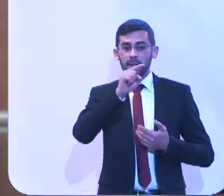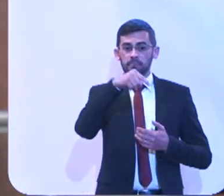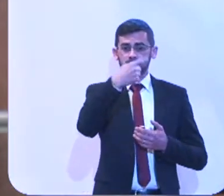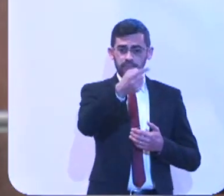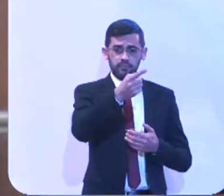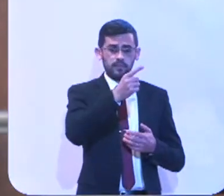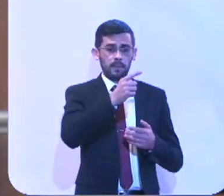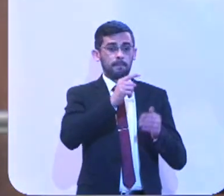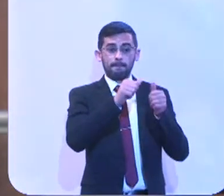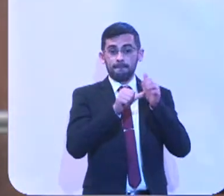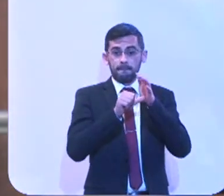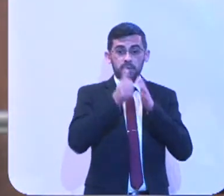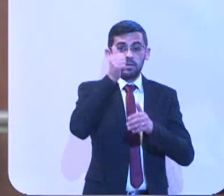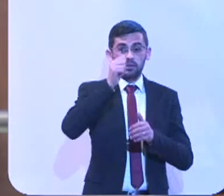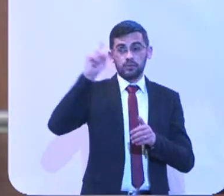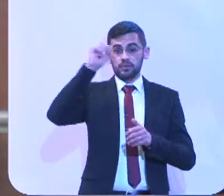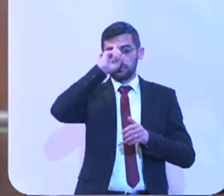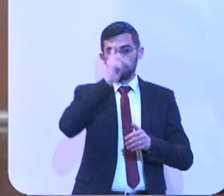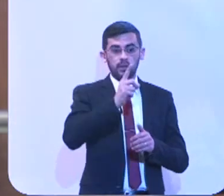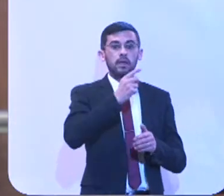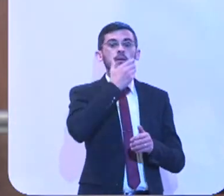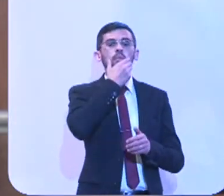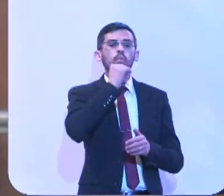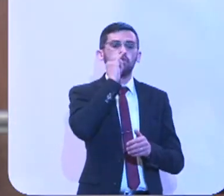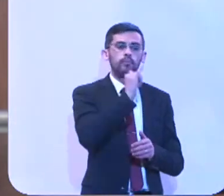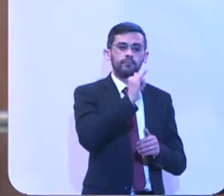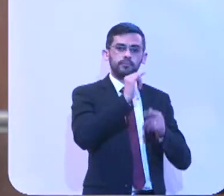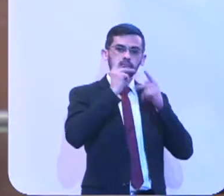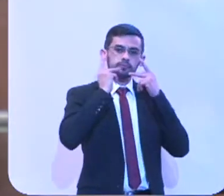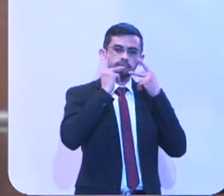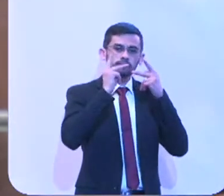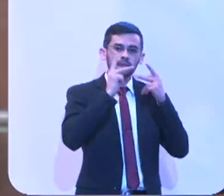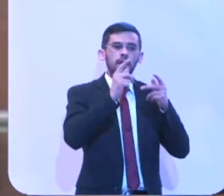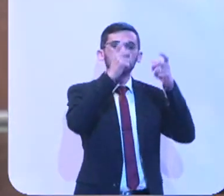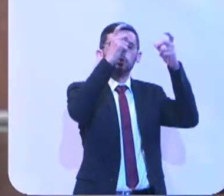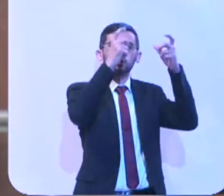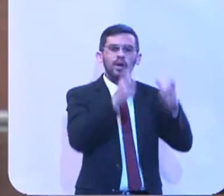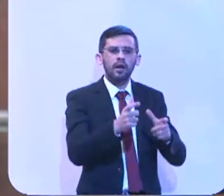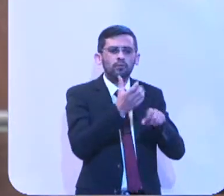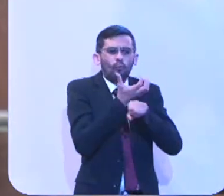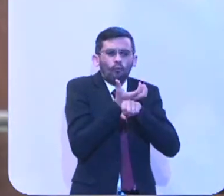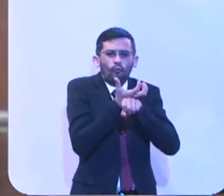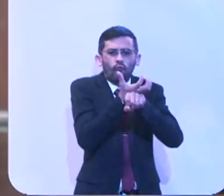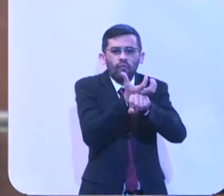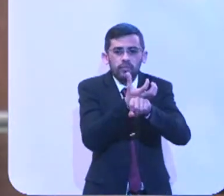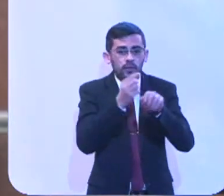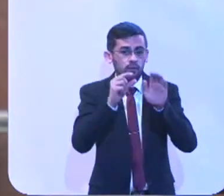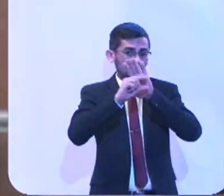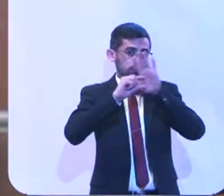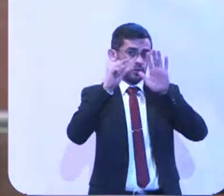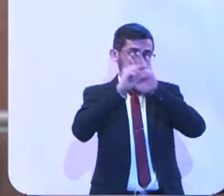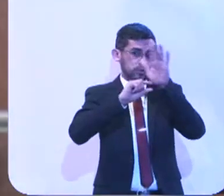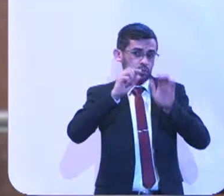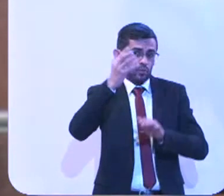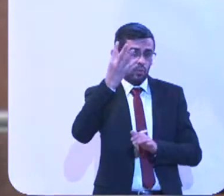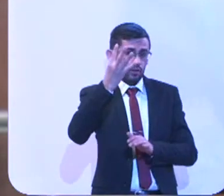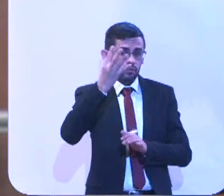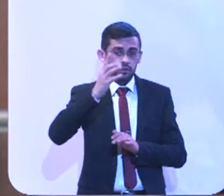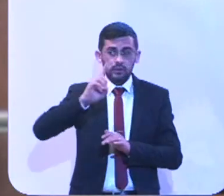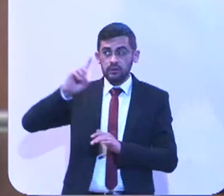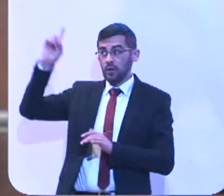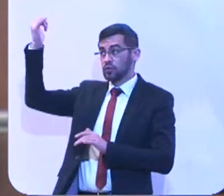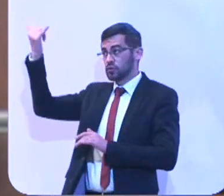para os ossos secos. Pregue aos ossos secos. O versículo 4 diz: então ele me